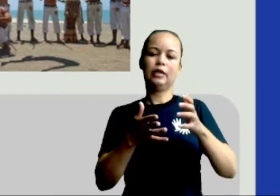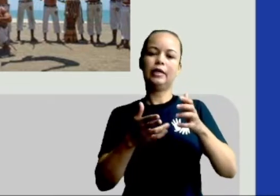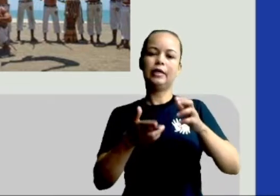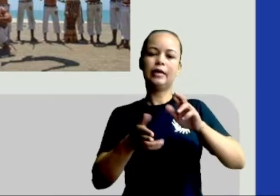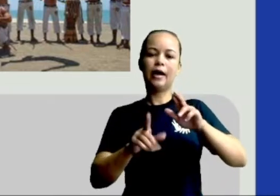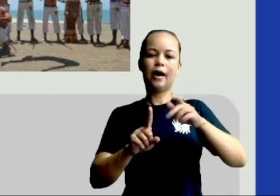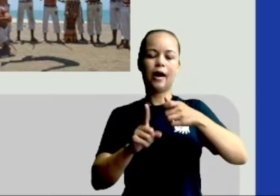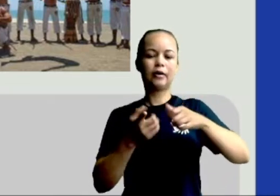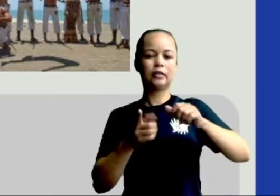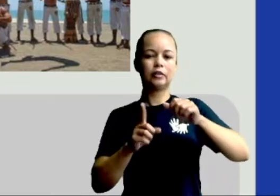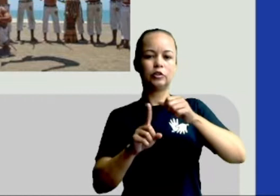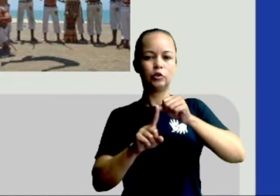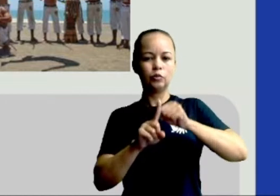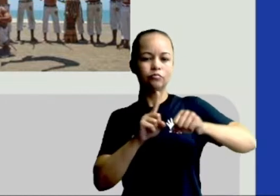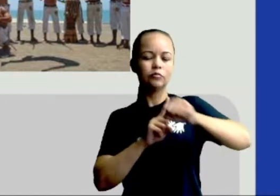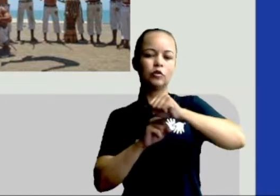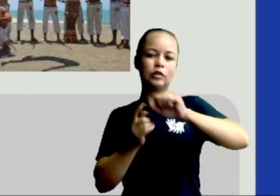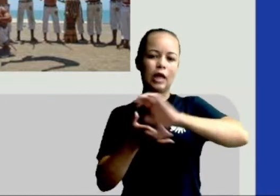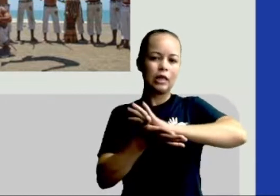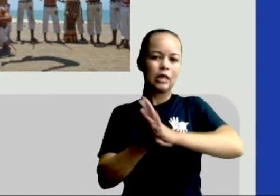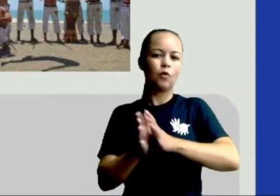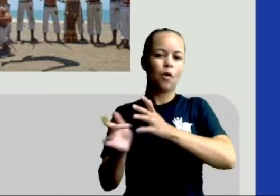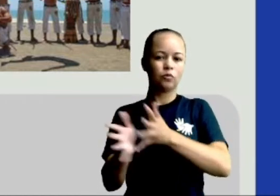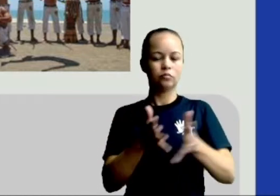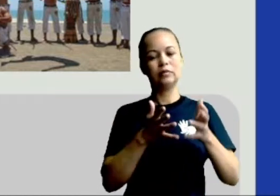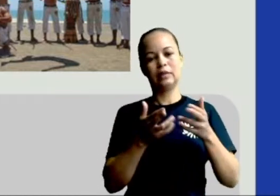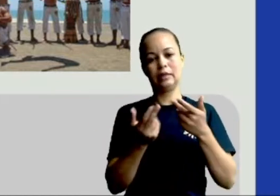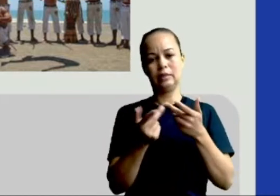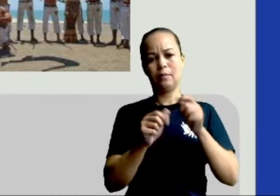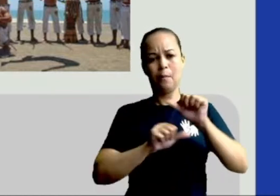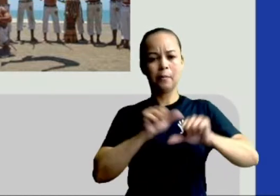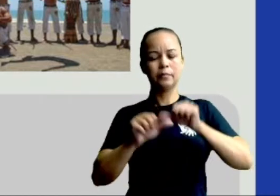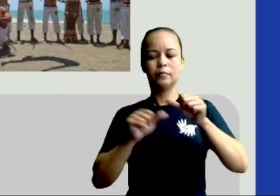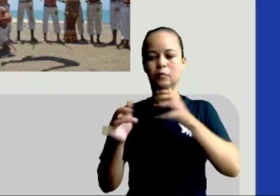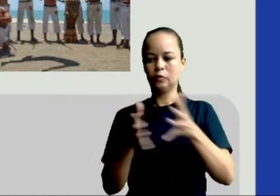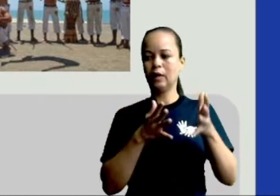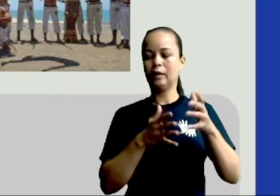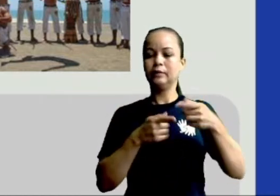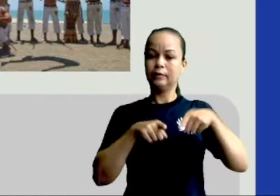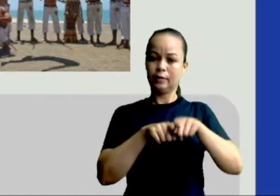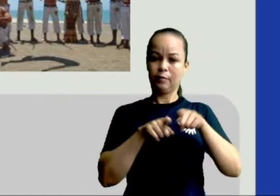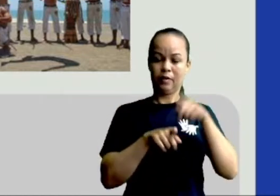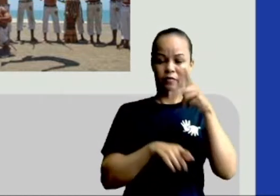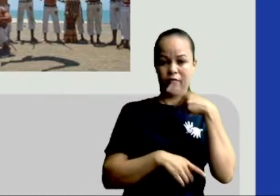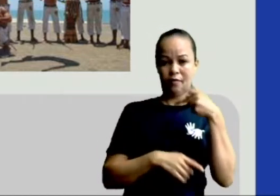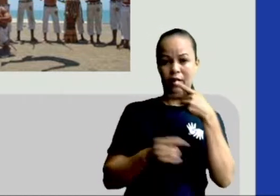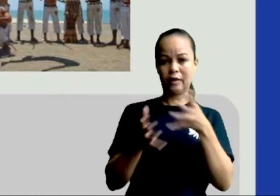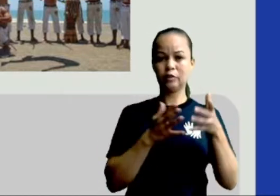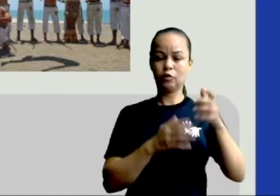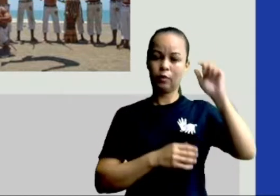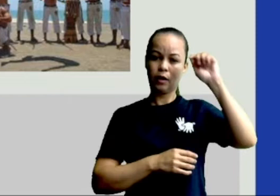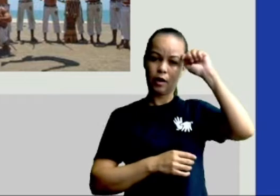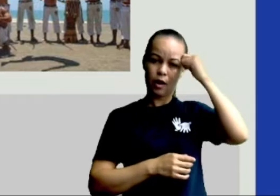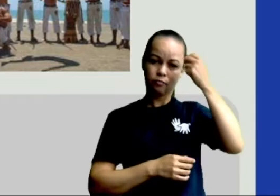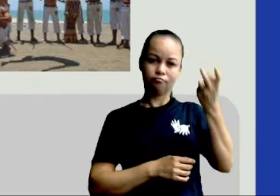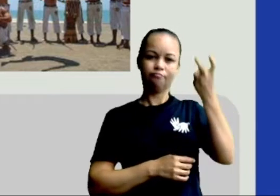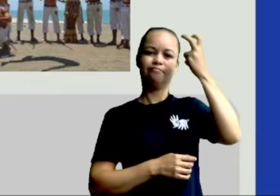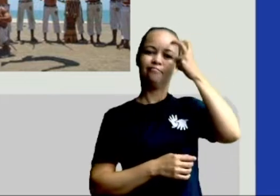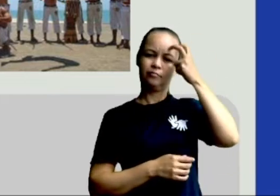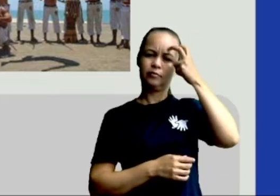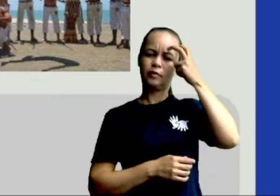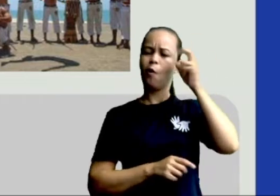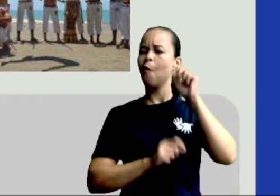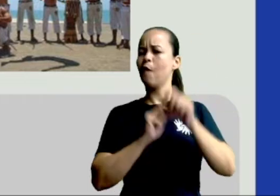também sobre avanços na luta do povo negro e sobre a celebração da cultura afro-brasileira, certo? O que é cultura